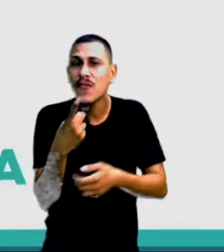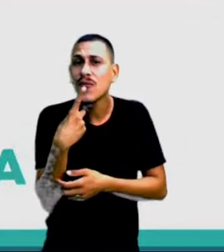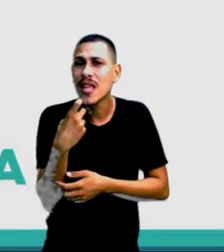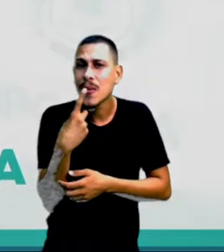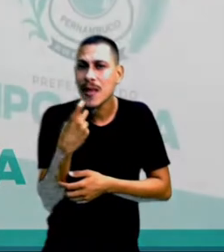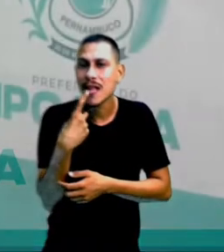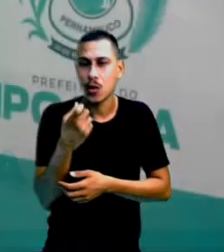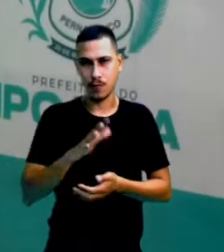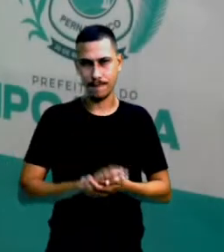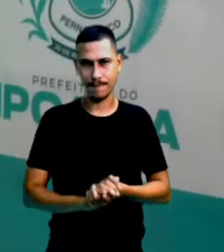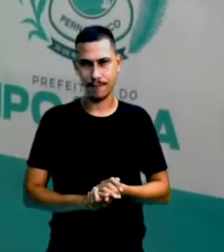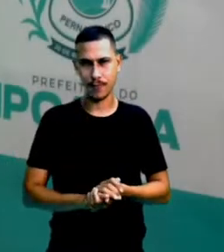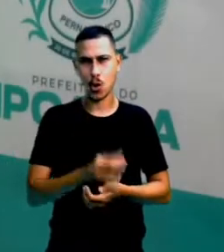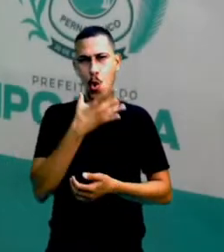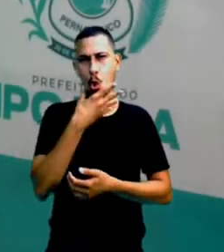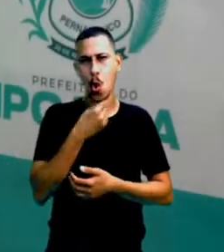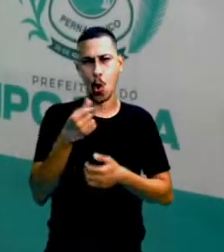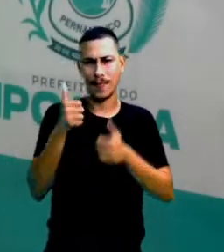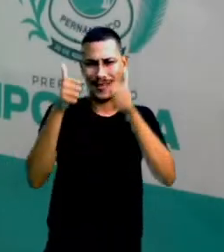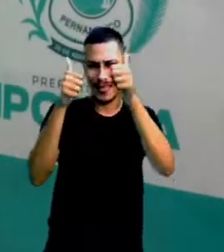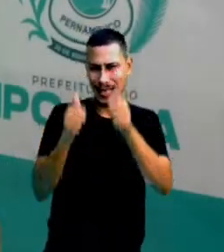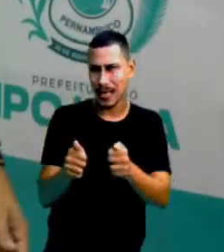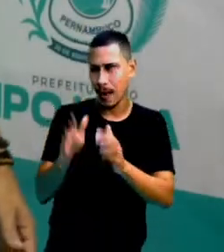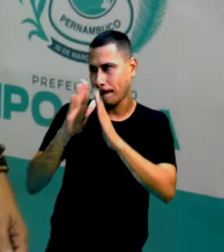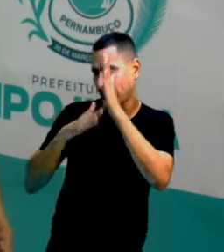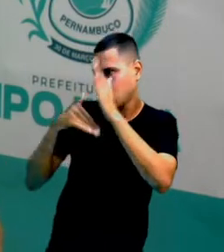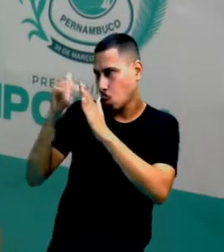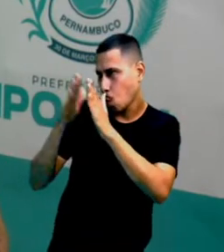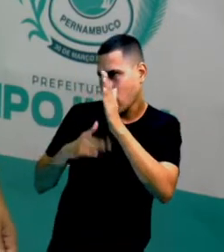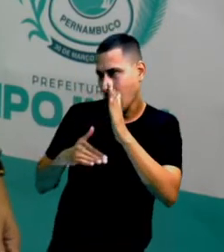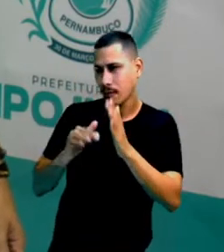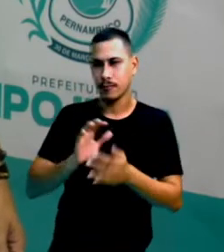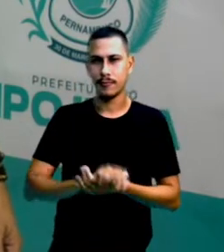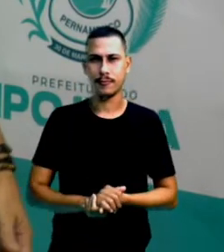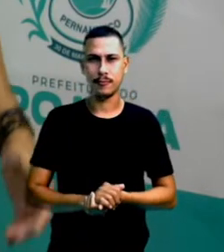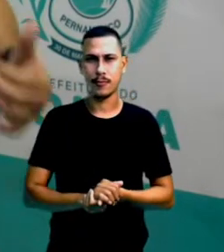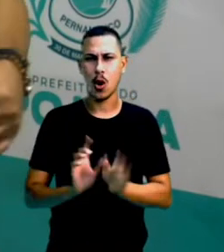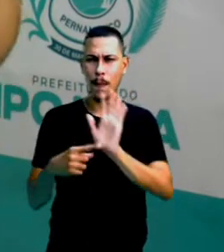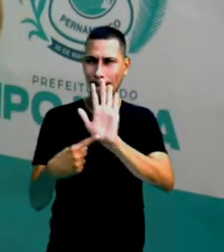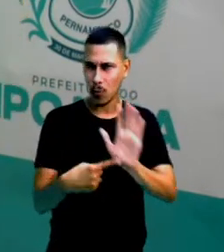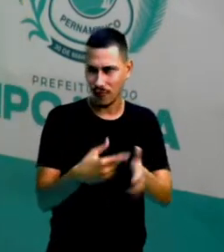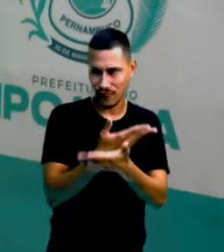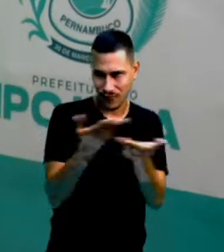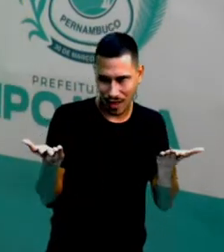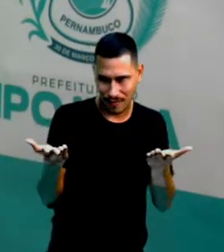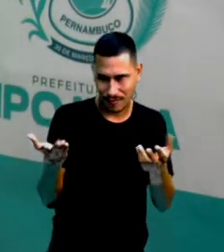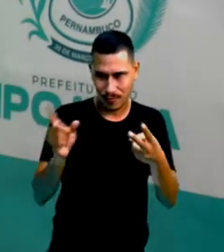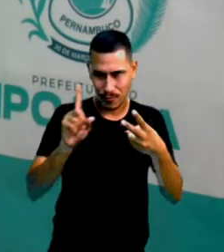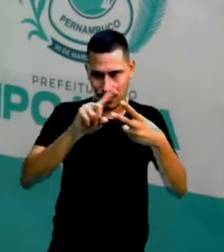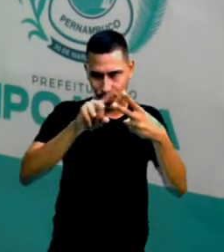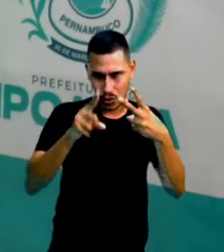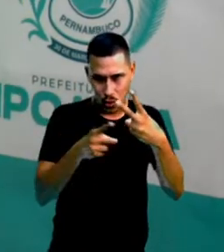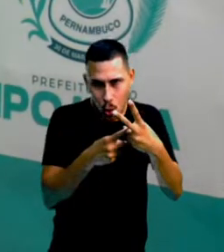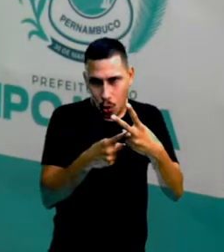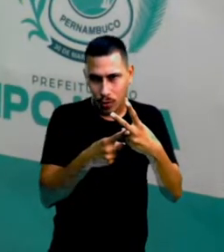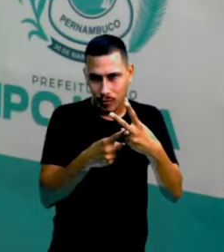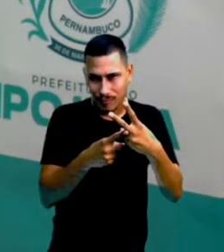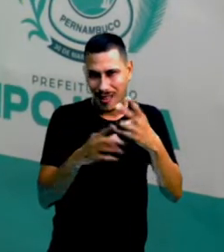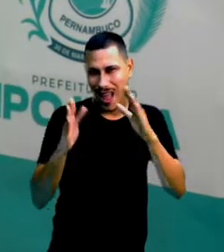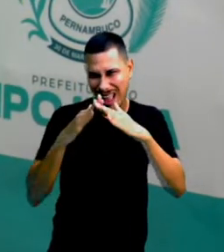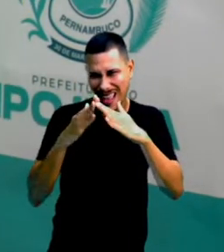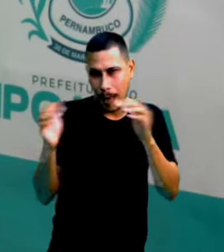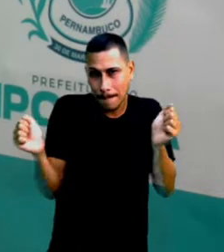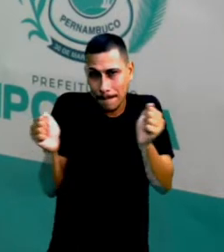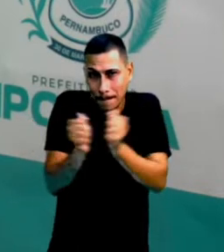não é à toa que eu trouxe ele para essa aula. Ele, por duas razões. Primeiro, ele era vizinho nosso. Ele